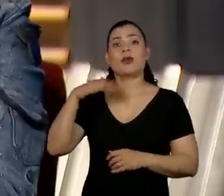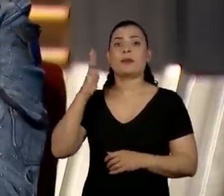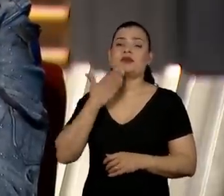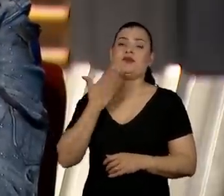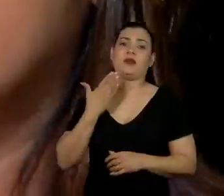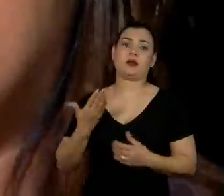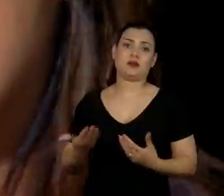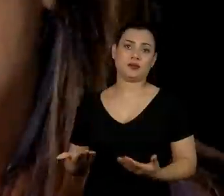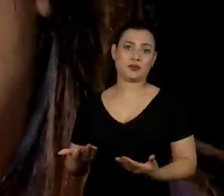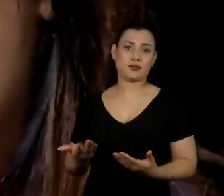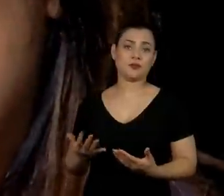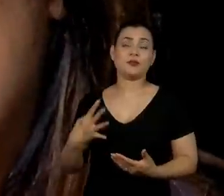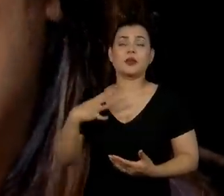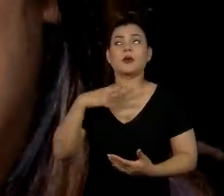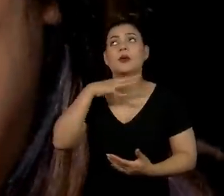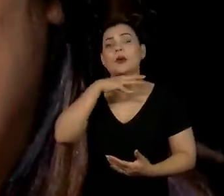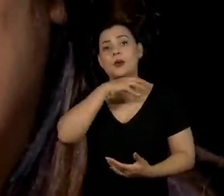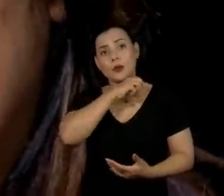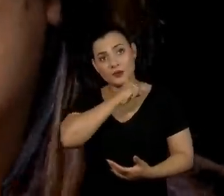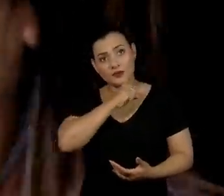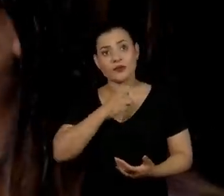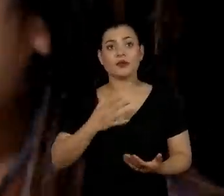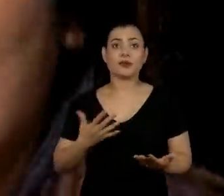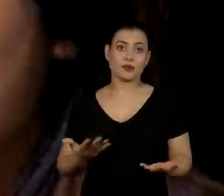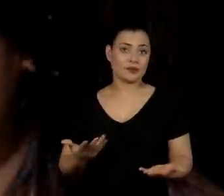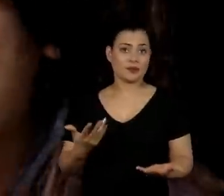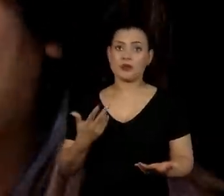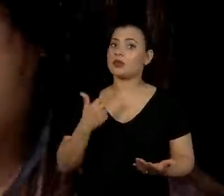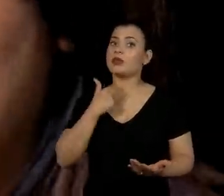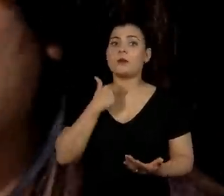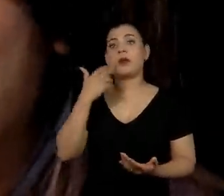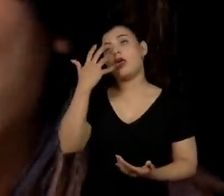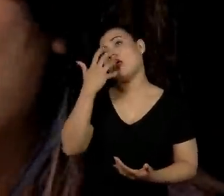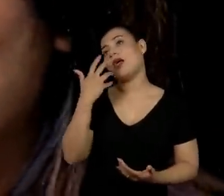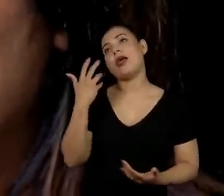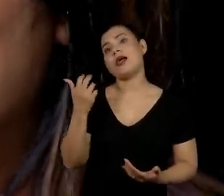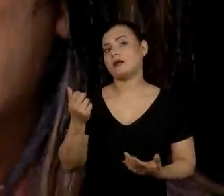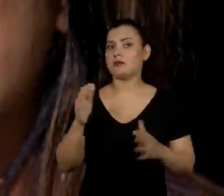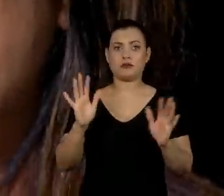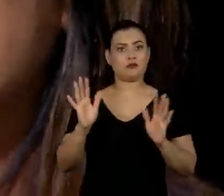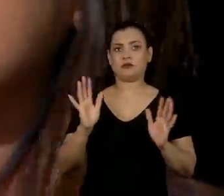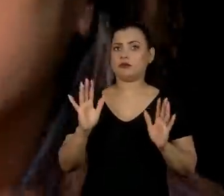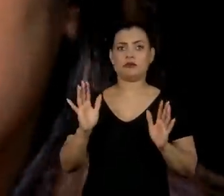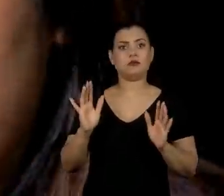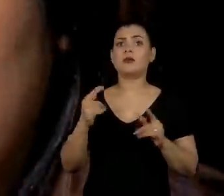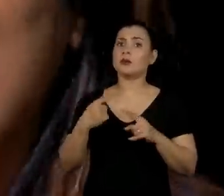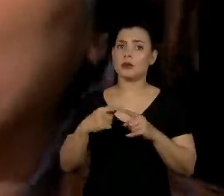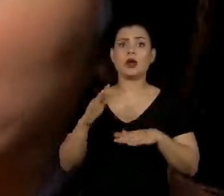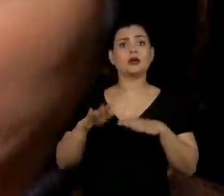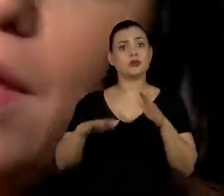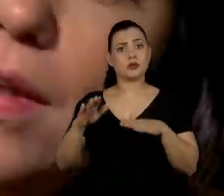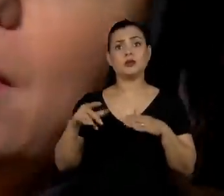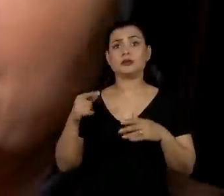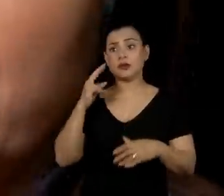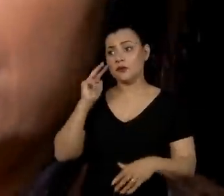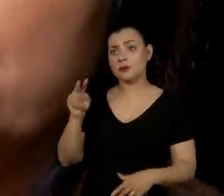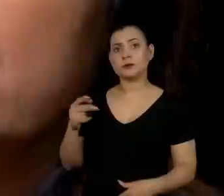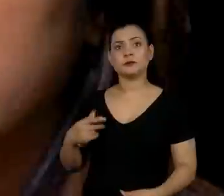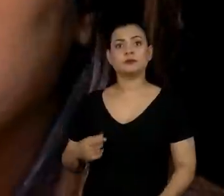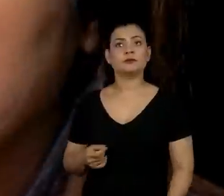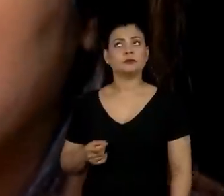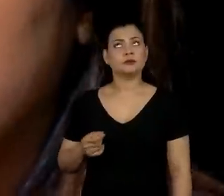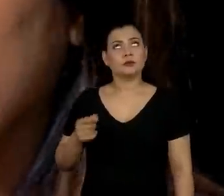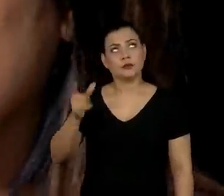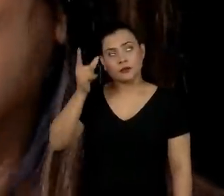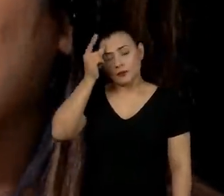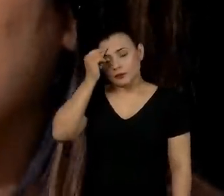fácil obviamente eu não posso Romantizar isso porque às vezes eu olho para ele e eu falo